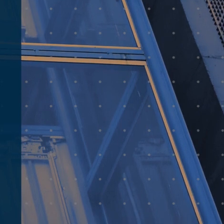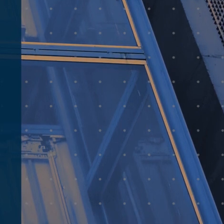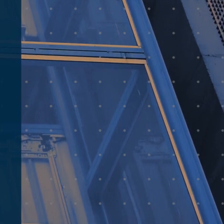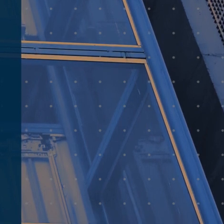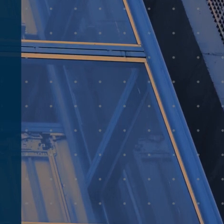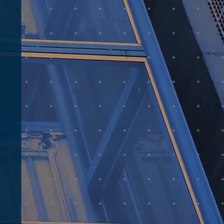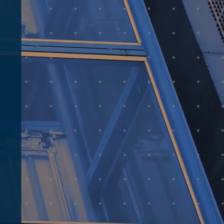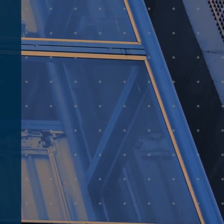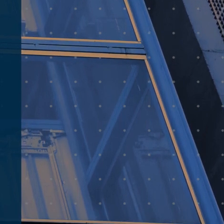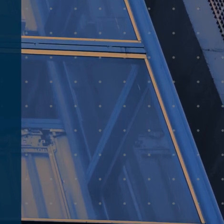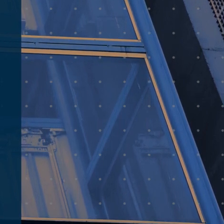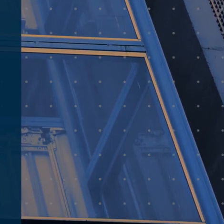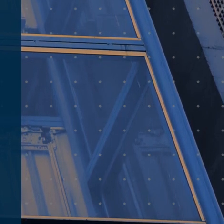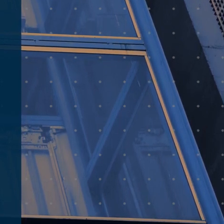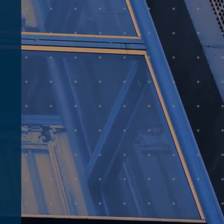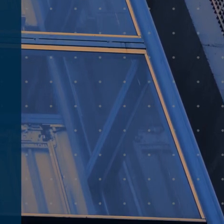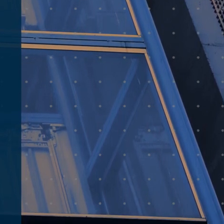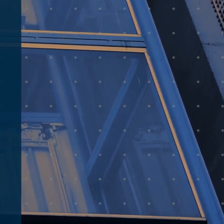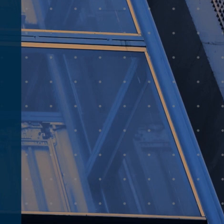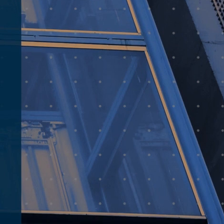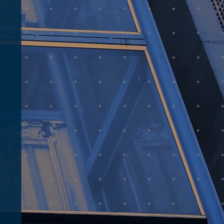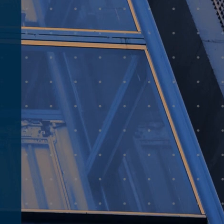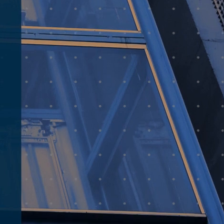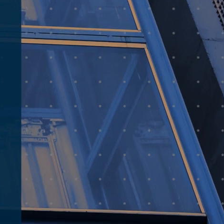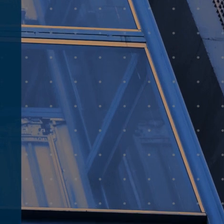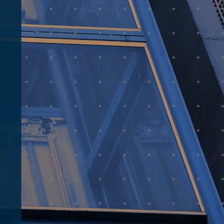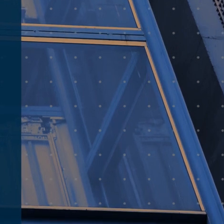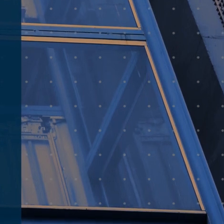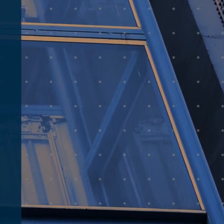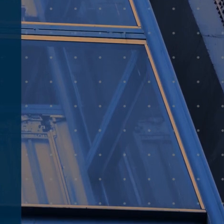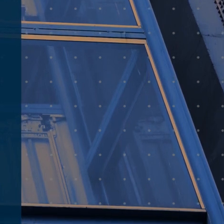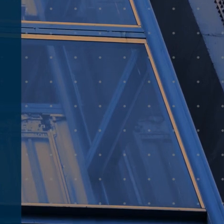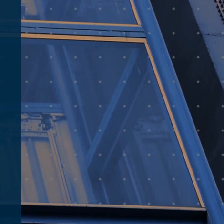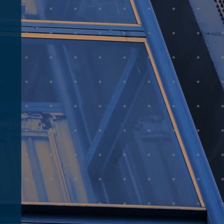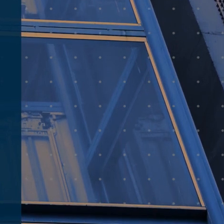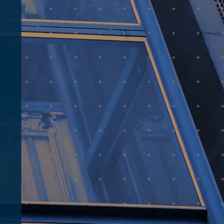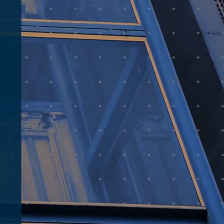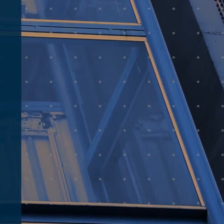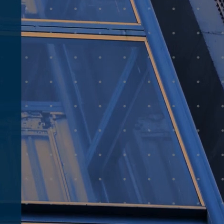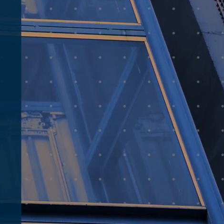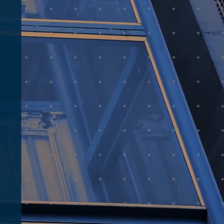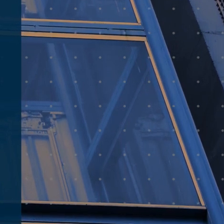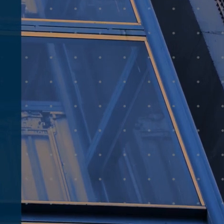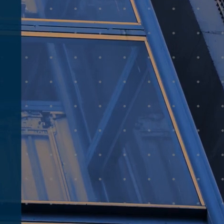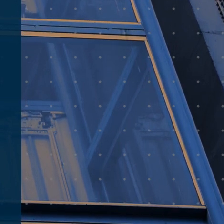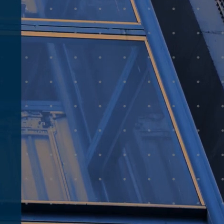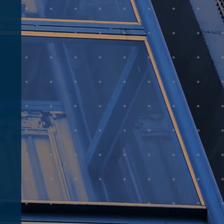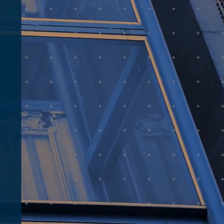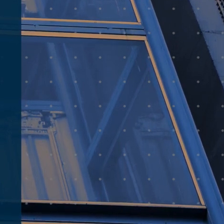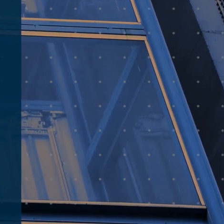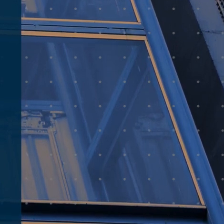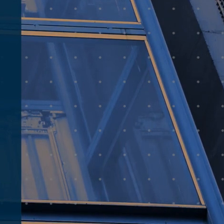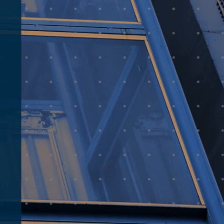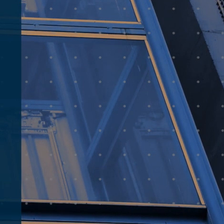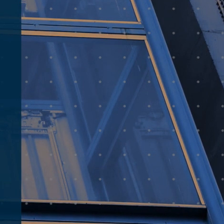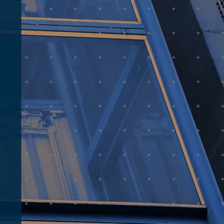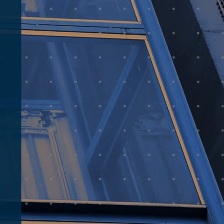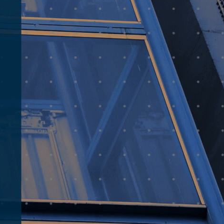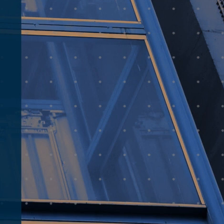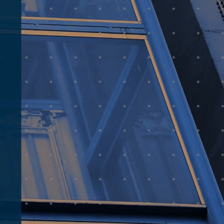doador. Bom, agora a gente faz uma pequena pausa, mas para falar de emprego, está em busca de uma oportunidade aqui em São José? Então é só